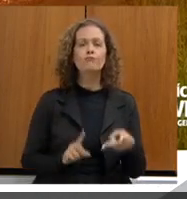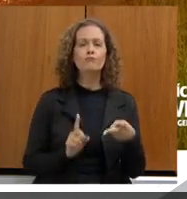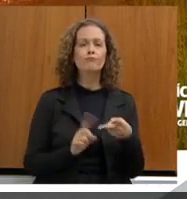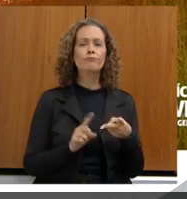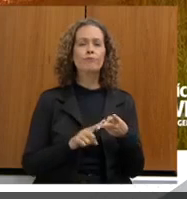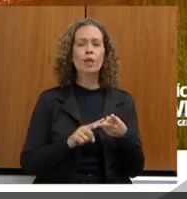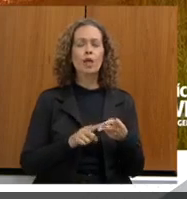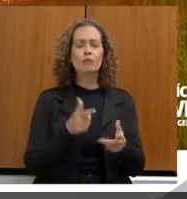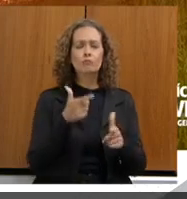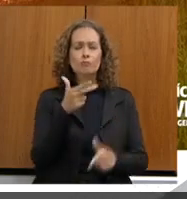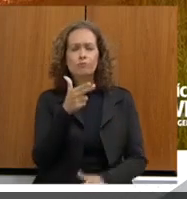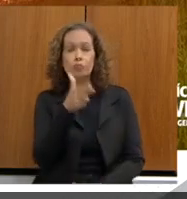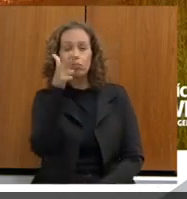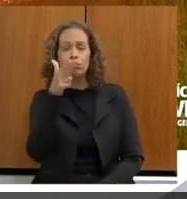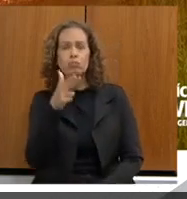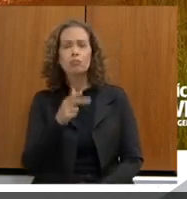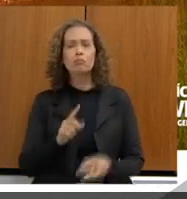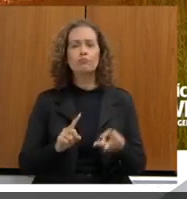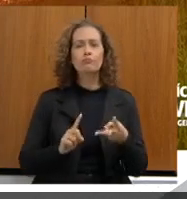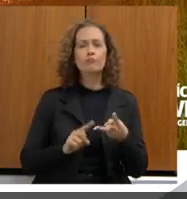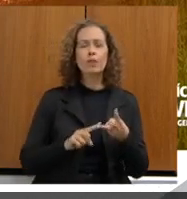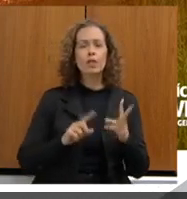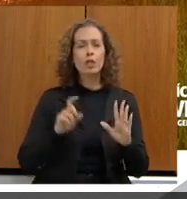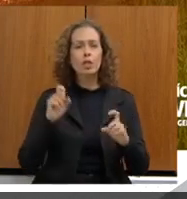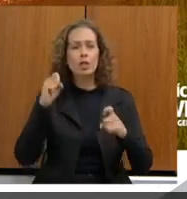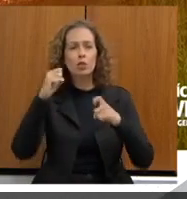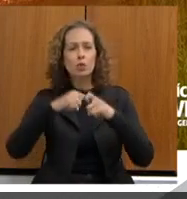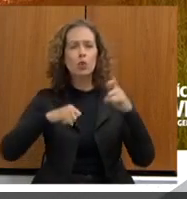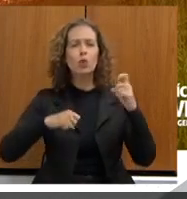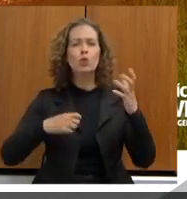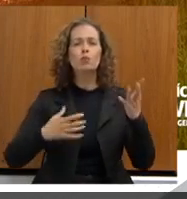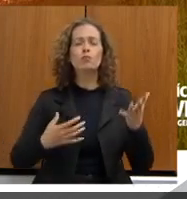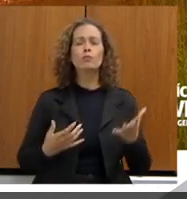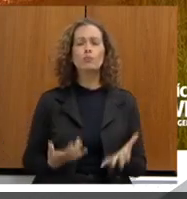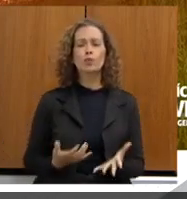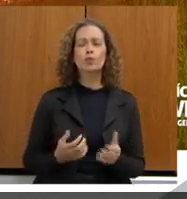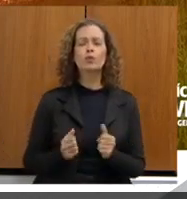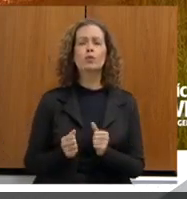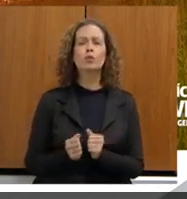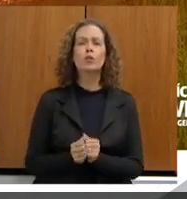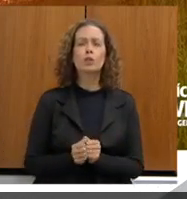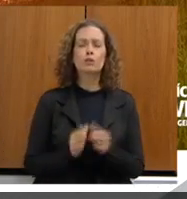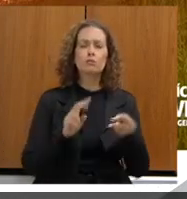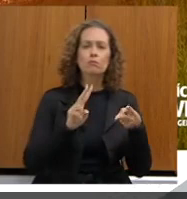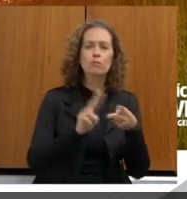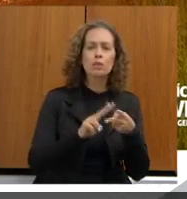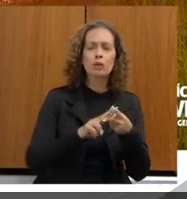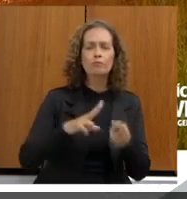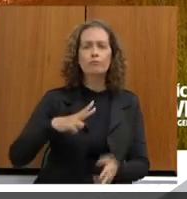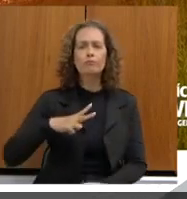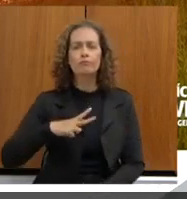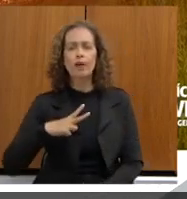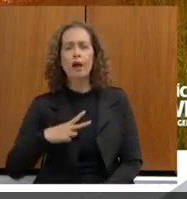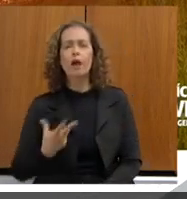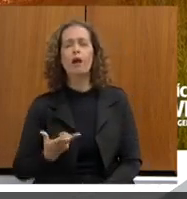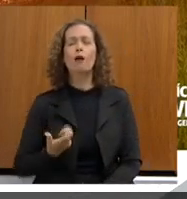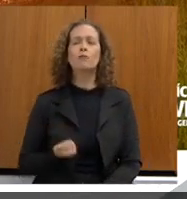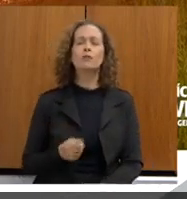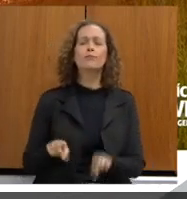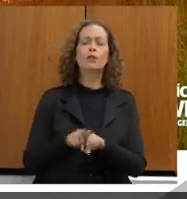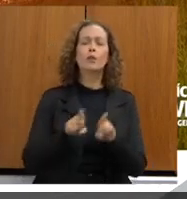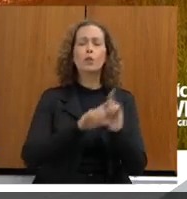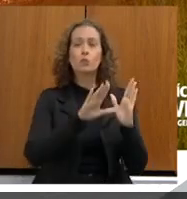estupros violência doméstica sequestro e cárcere privado roubo furto de veículo com